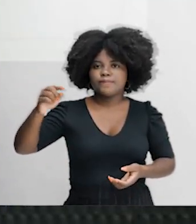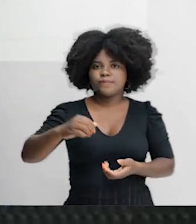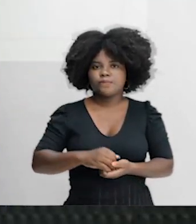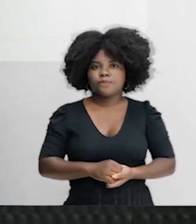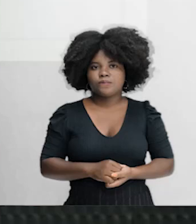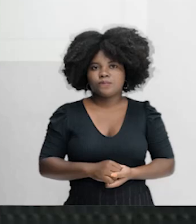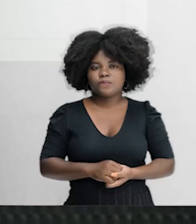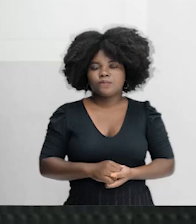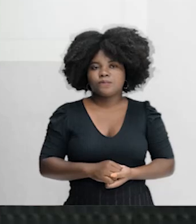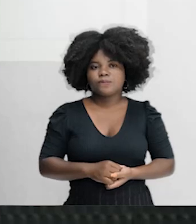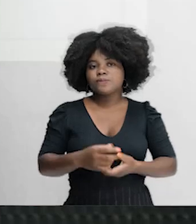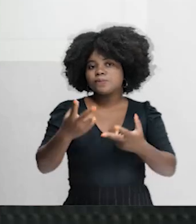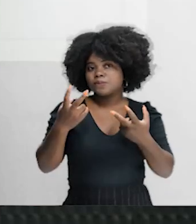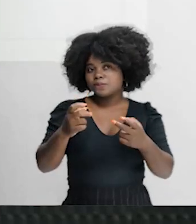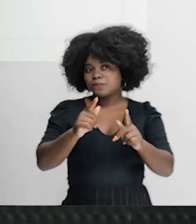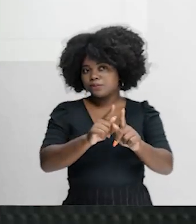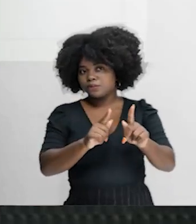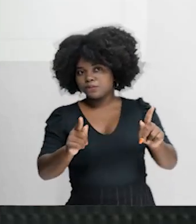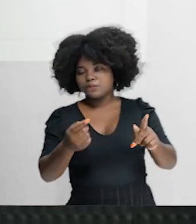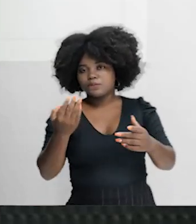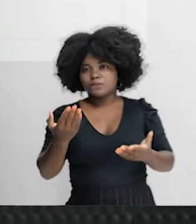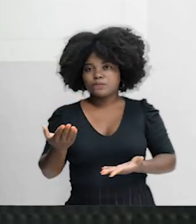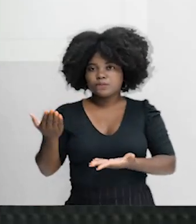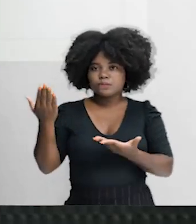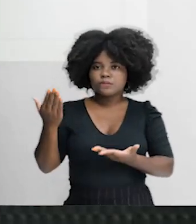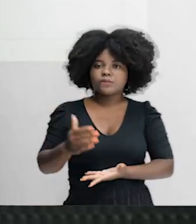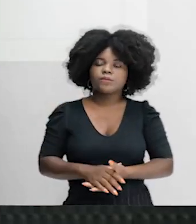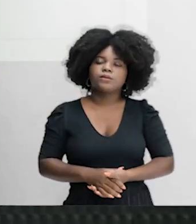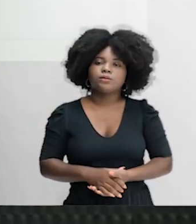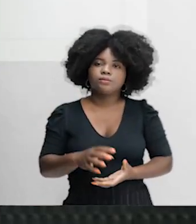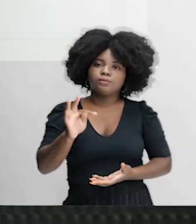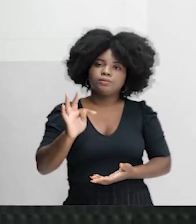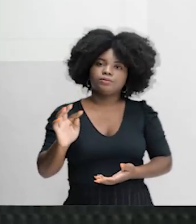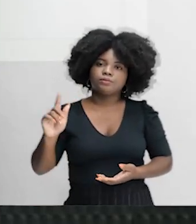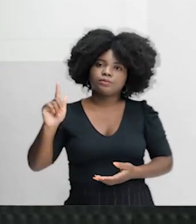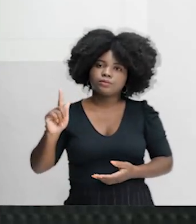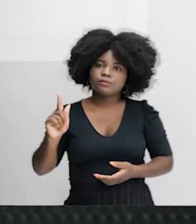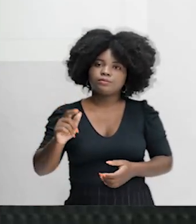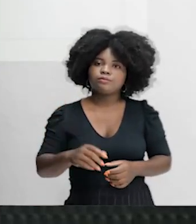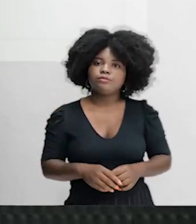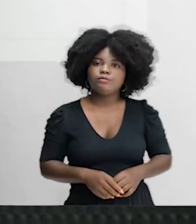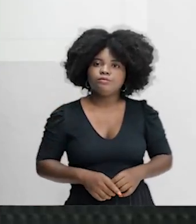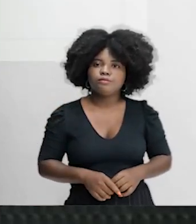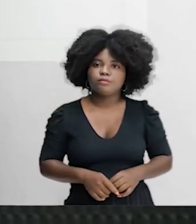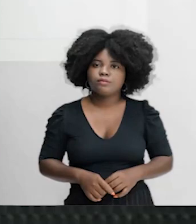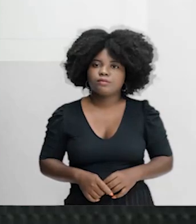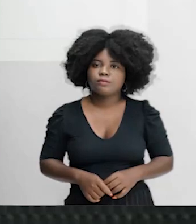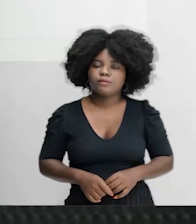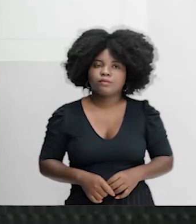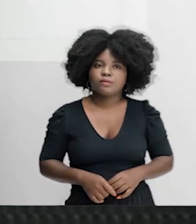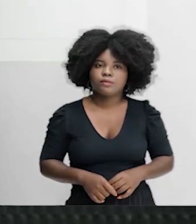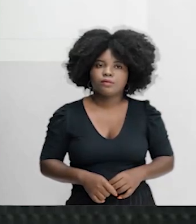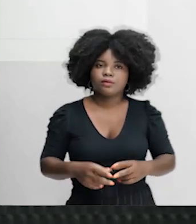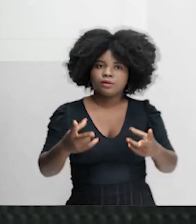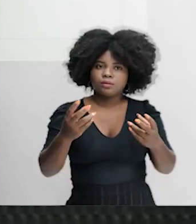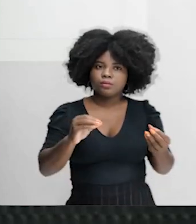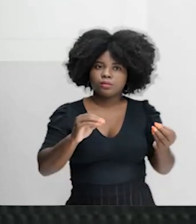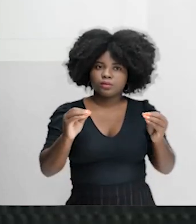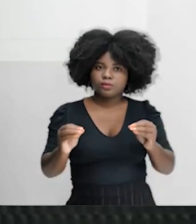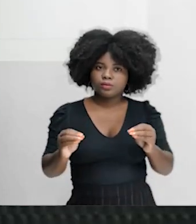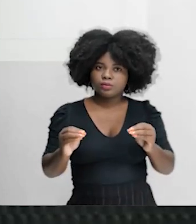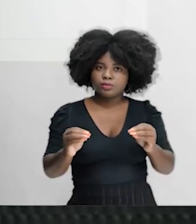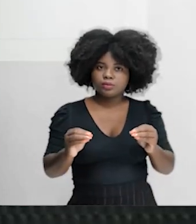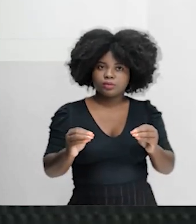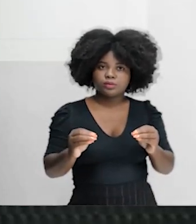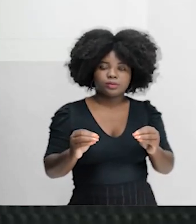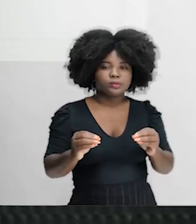Tá? Você tem esse gráfico aí, é o gráfico de uma função tangente. Perceba que eu coloquei aqui, ele